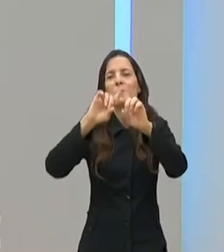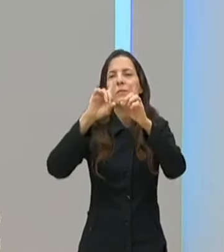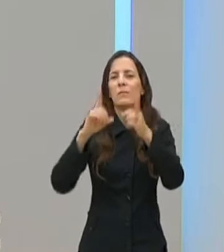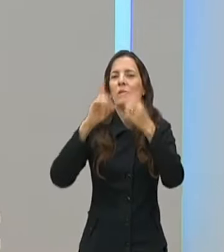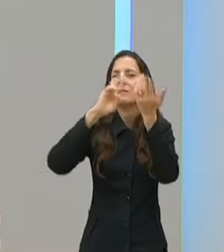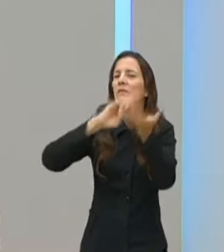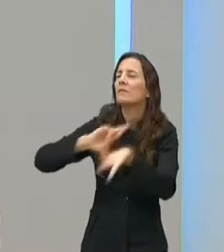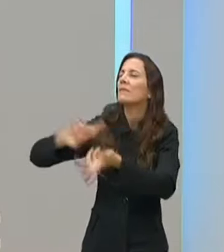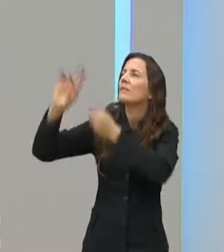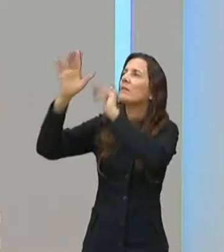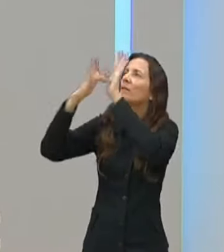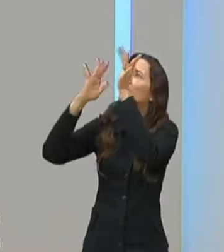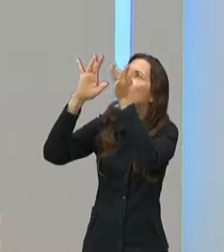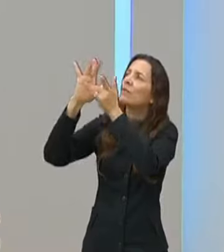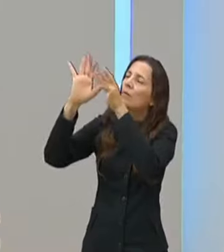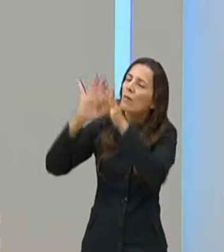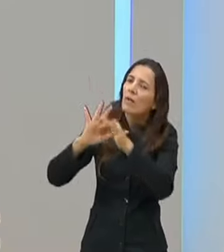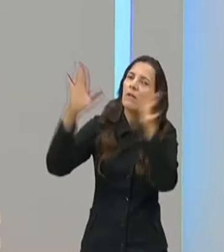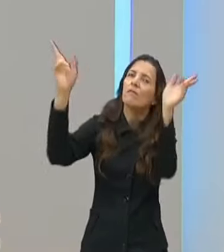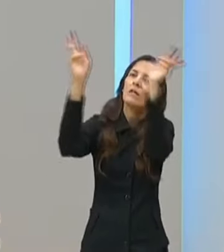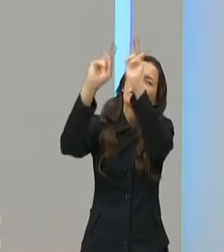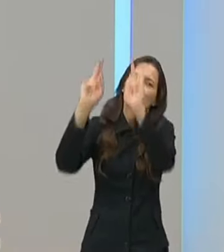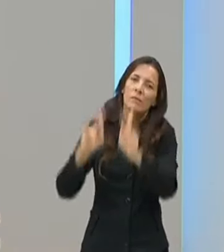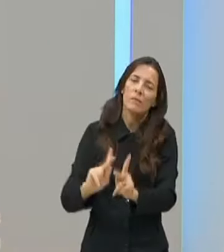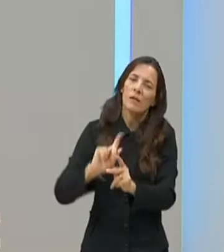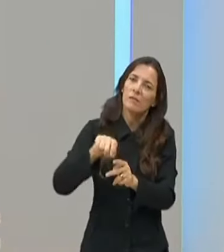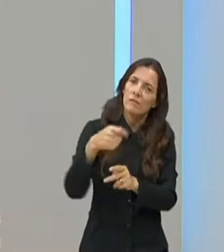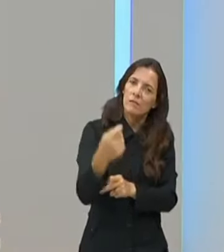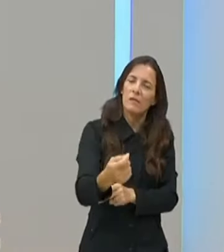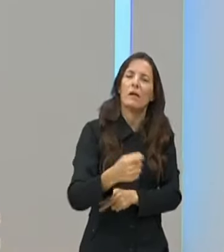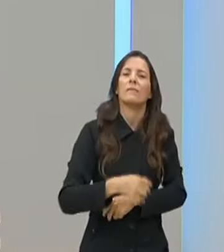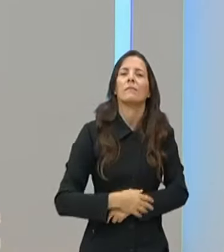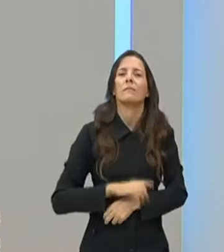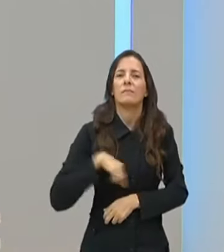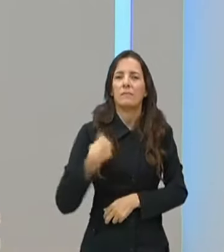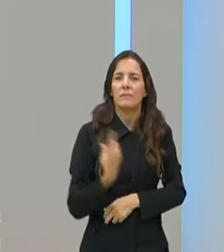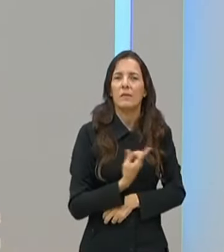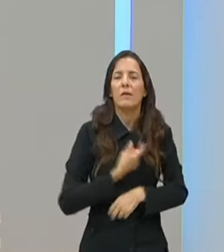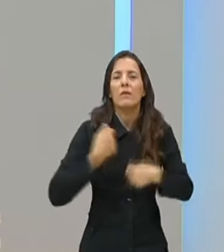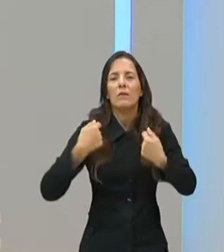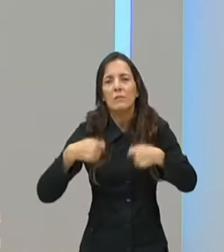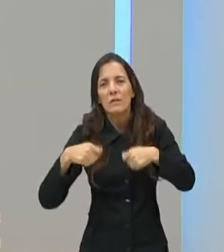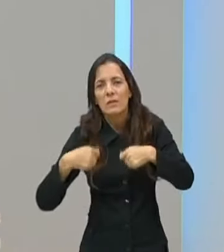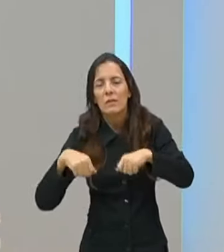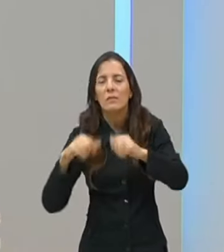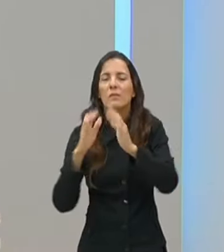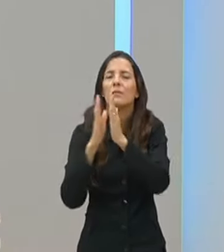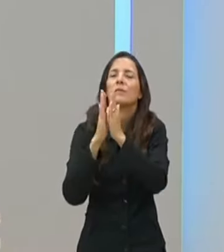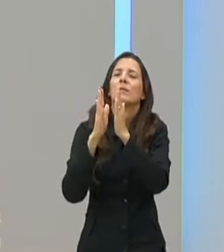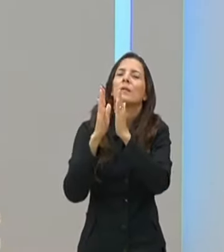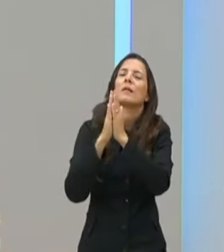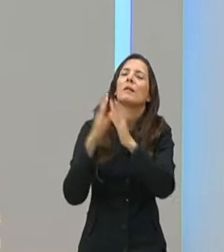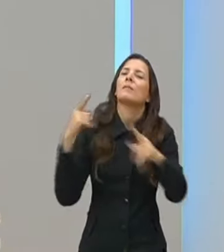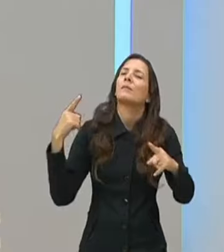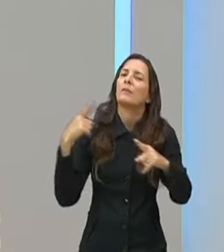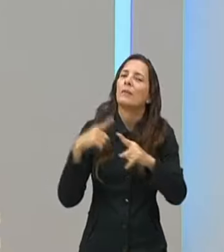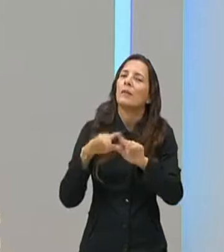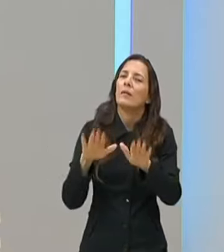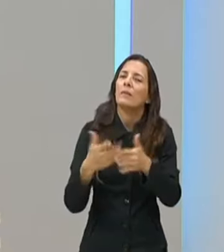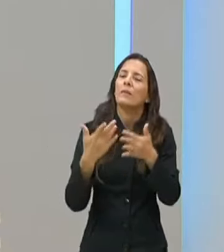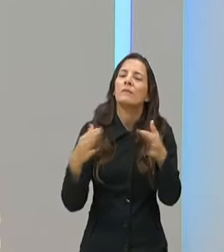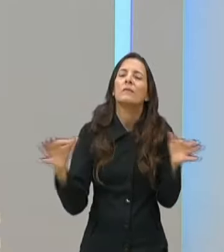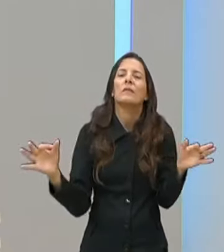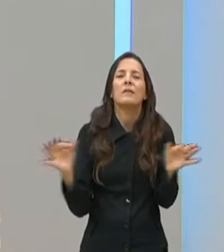a este Deus que nos livra das aflições, que põe fim às lutas que